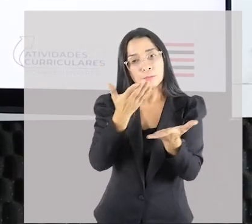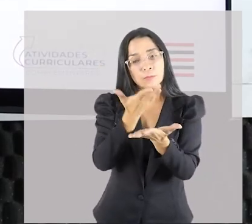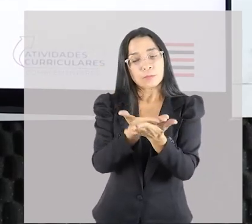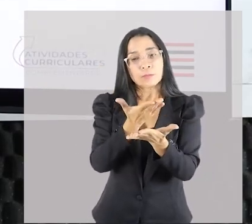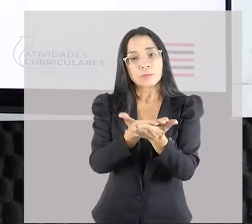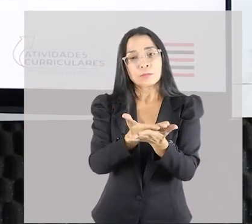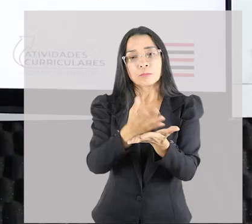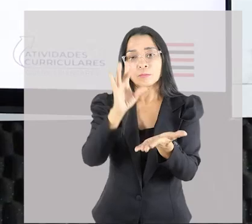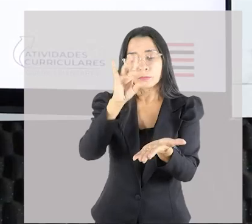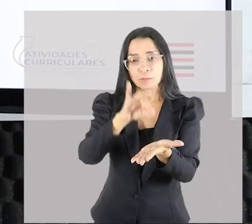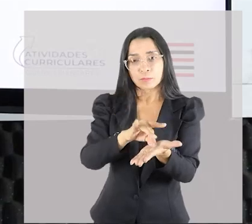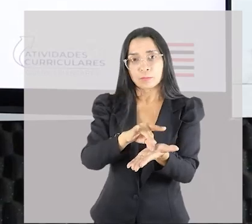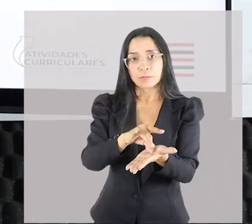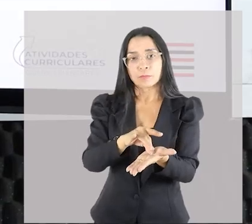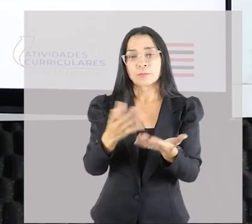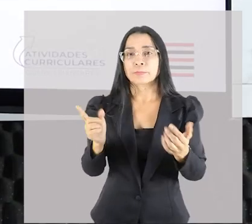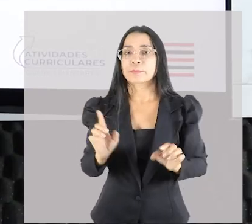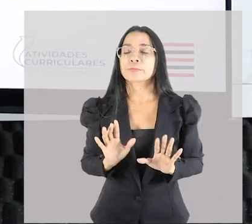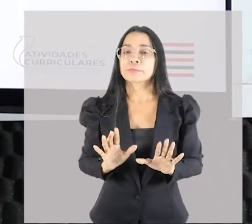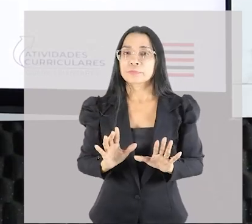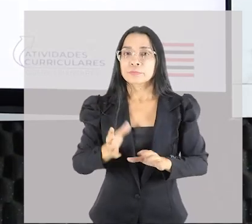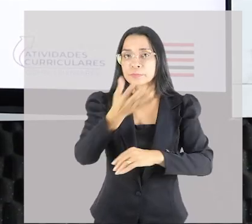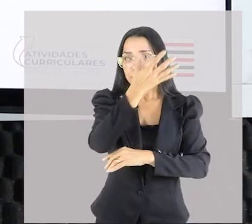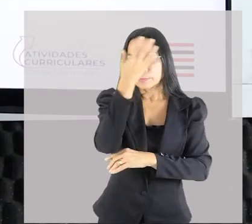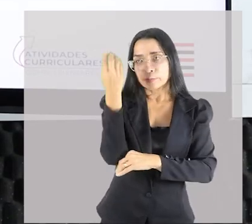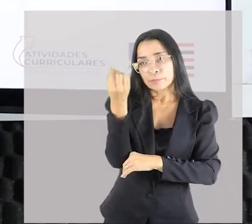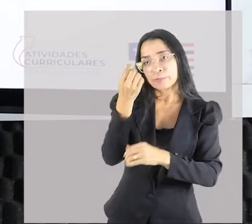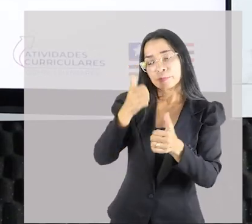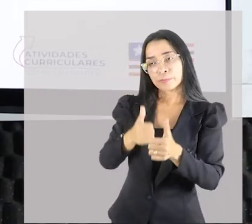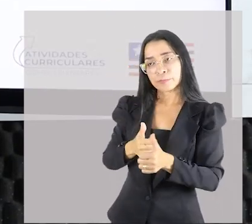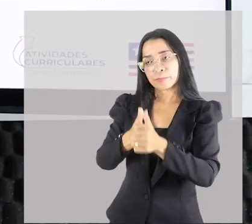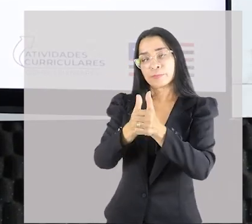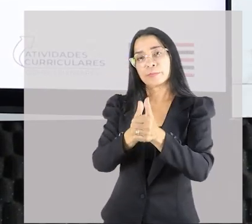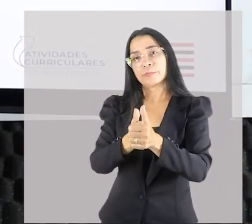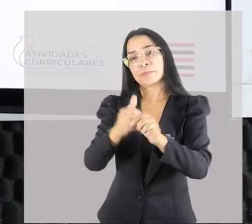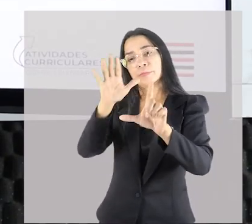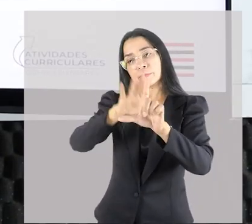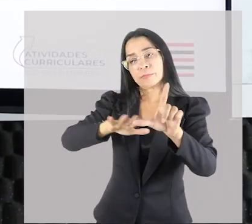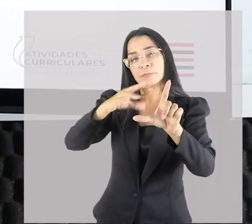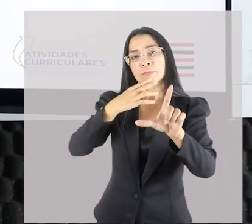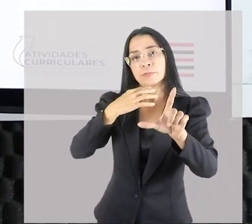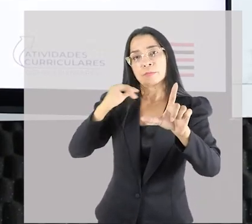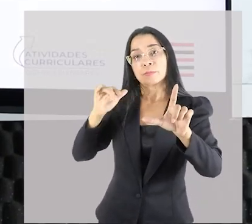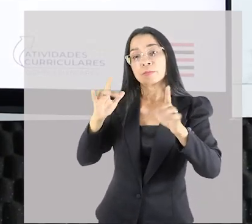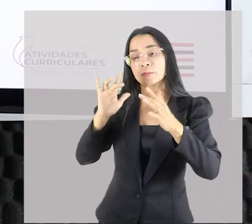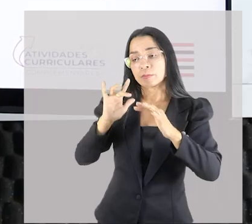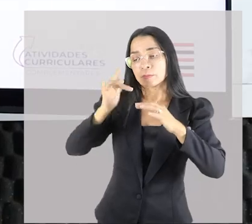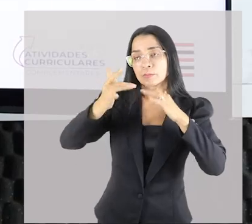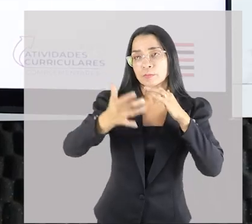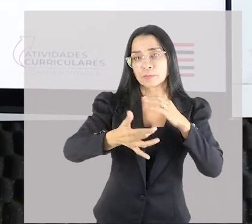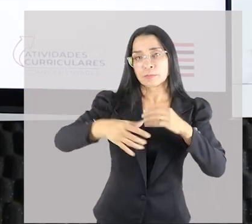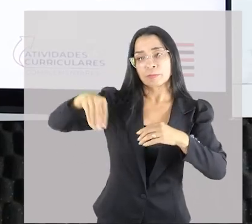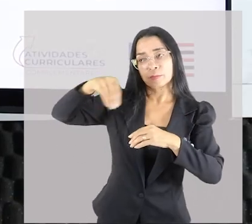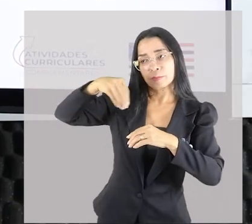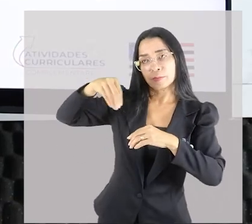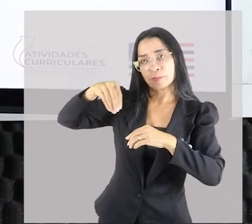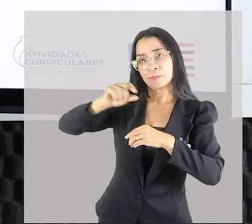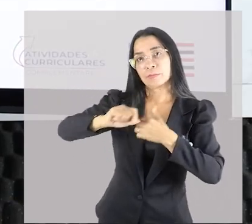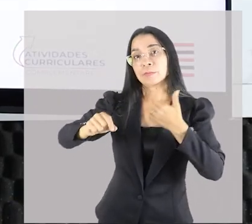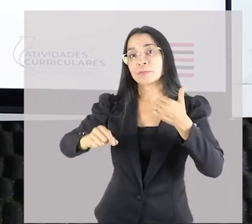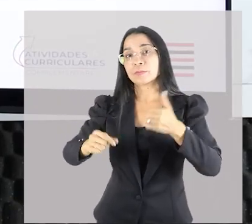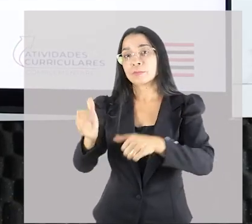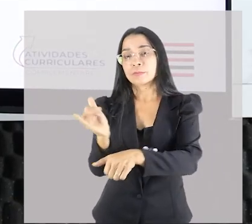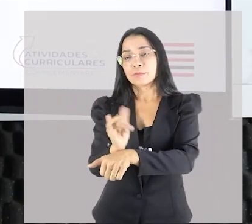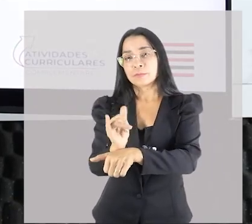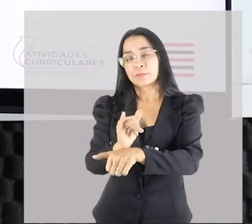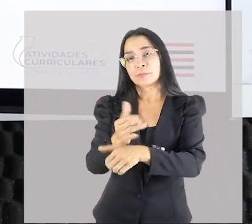estudos. Bom, não esquece de seguir a plataforma Gonçalves Dias nas redes sociais, assinar lá o sininho também, lá no YouTube, para